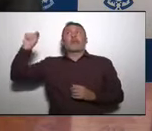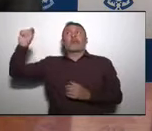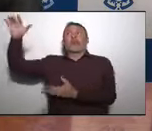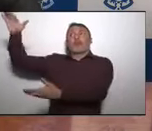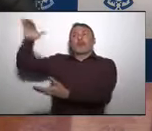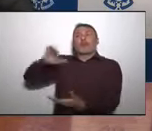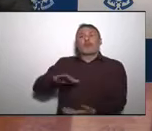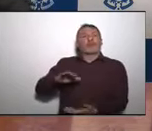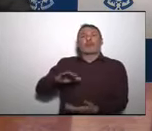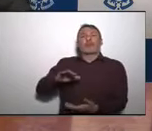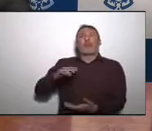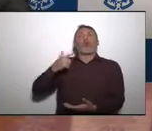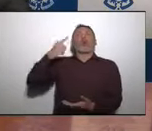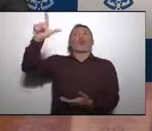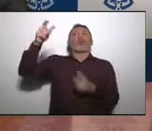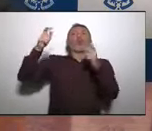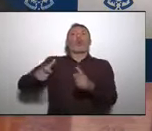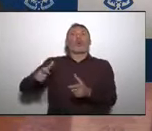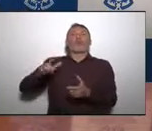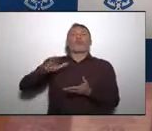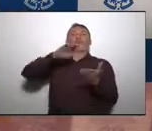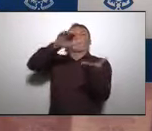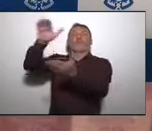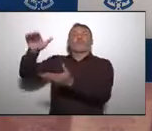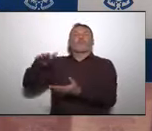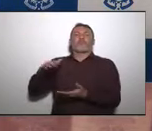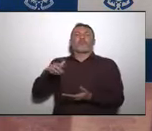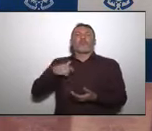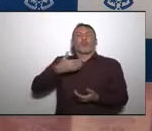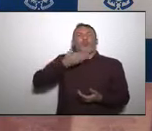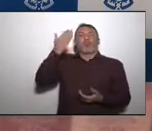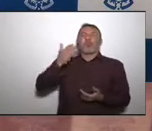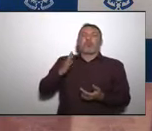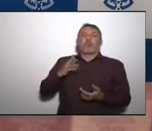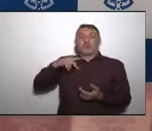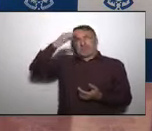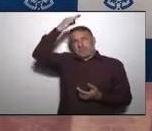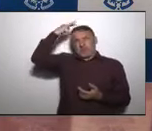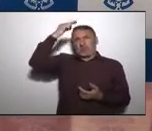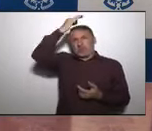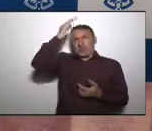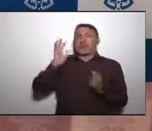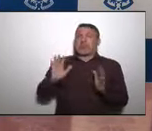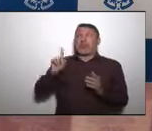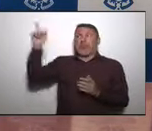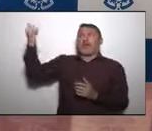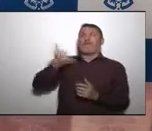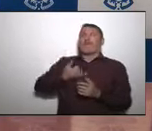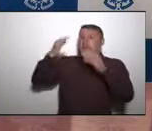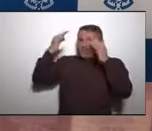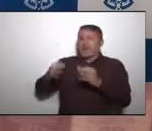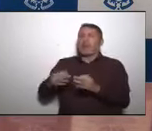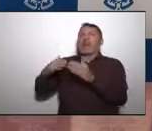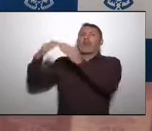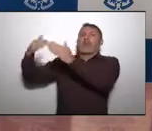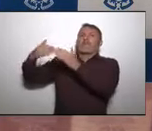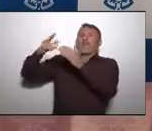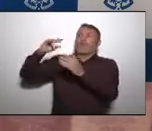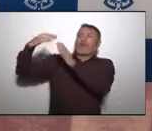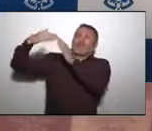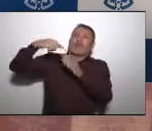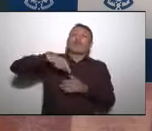testes tiveram que ir para outro lugar. Tá certo? Sim. Mas ele disse que em 7 dias embarcaria de novo o teste para nós, 50